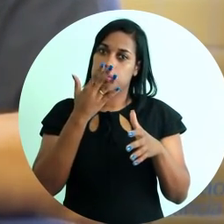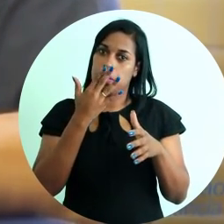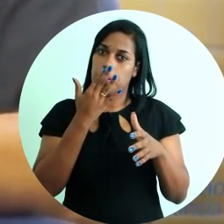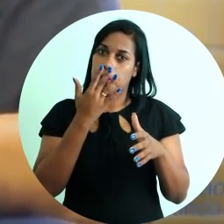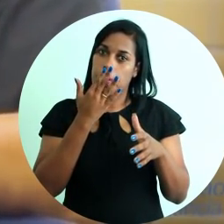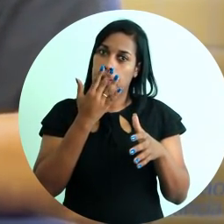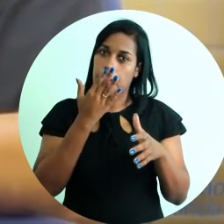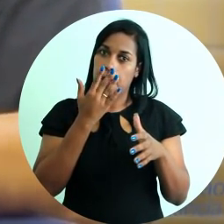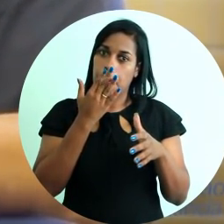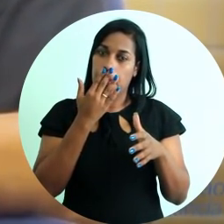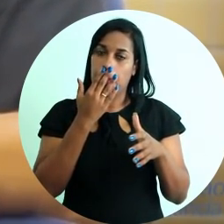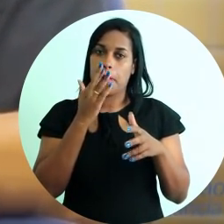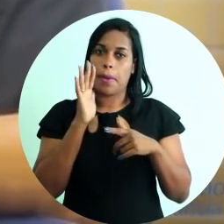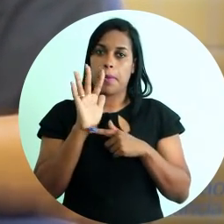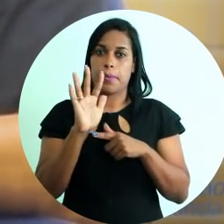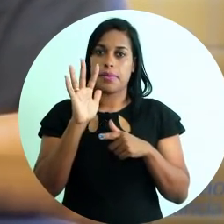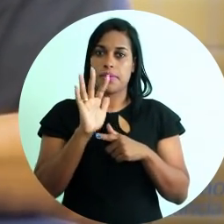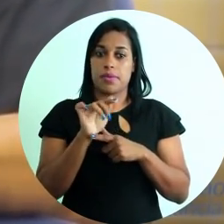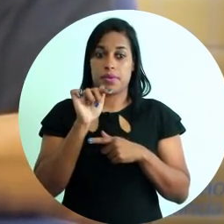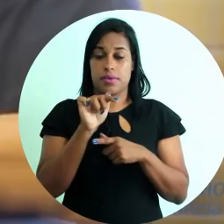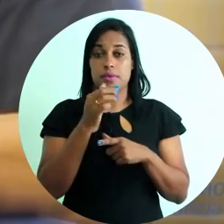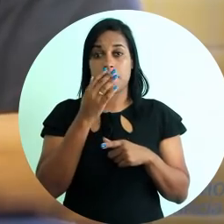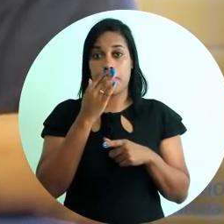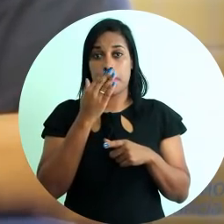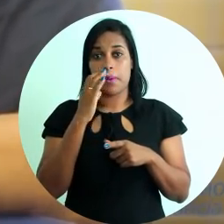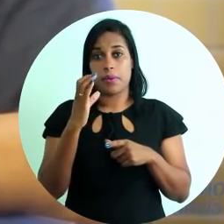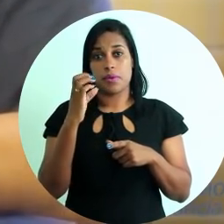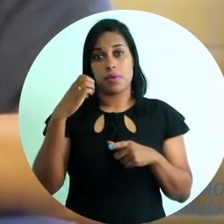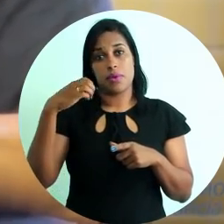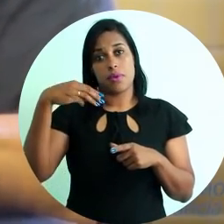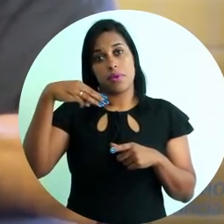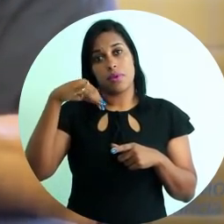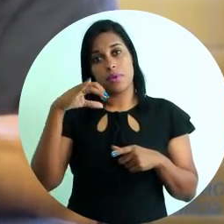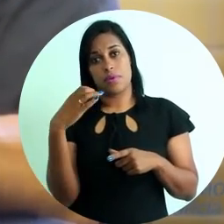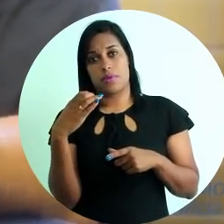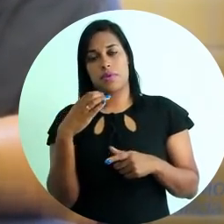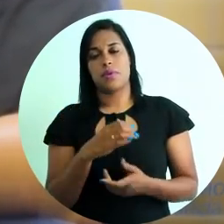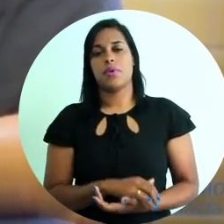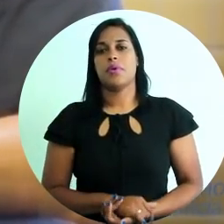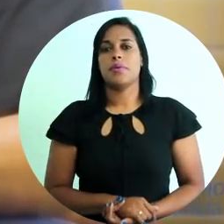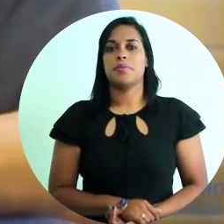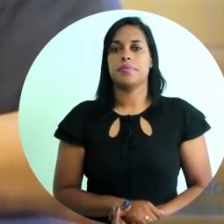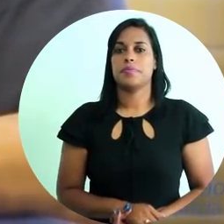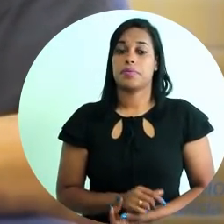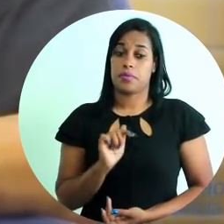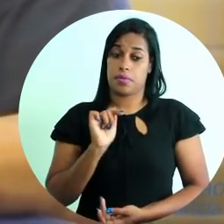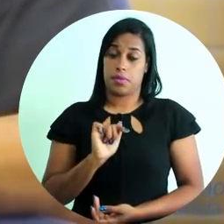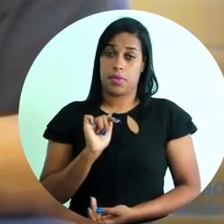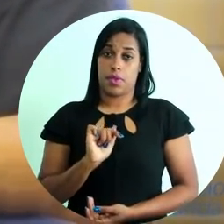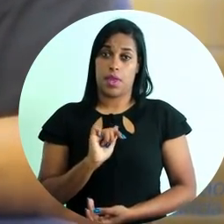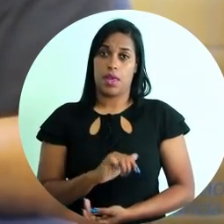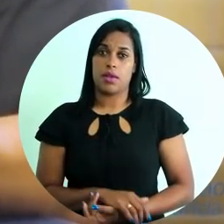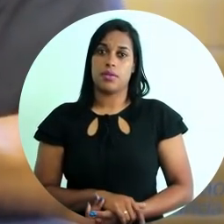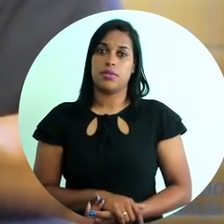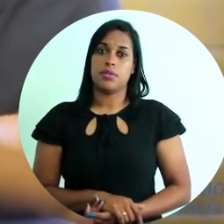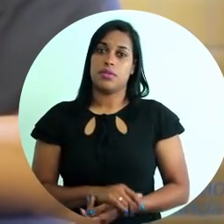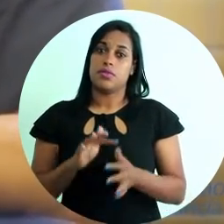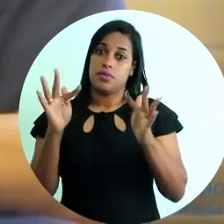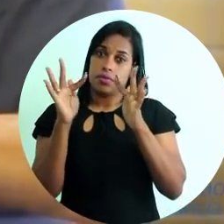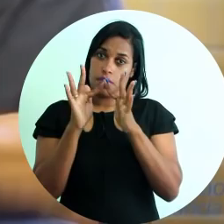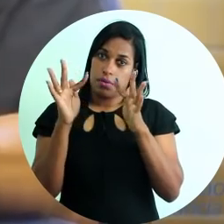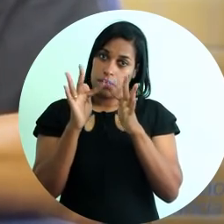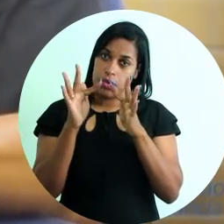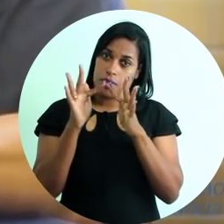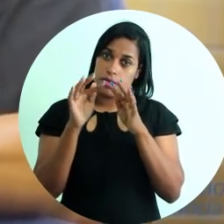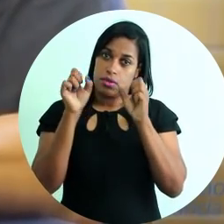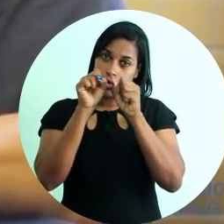são exatamente as representações dessas cores do CMYK. Além dessas desses formatos,